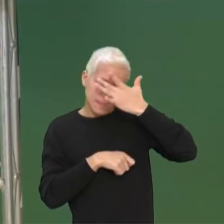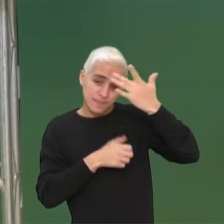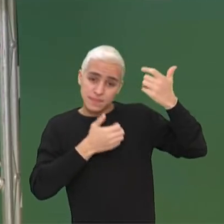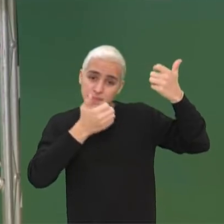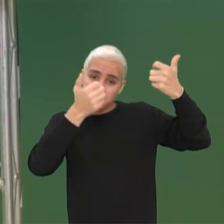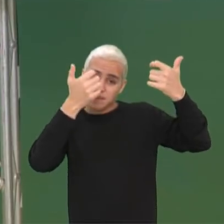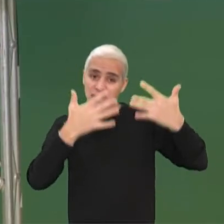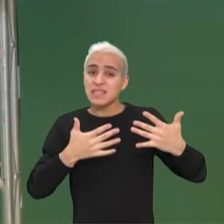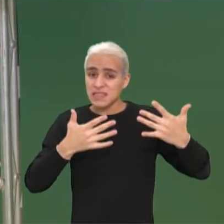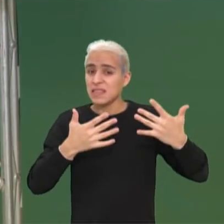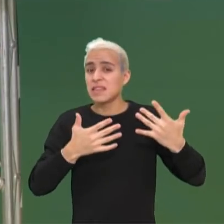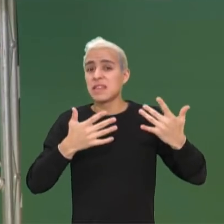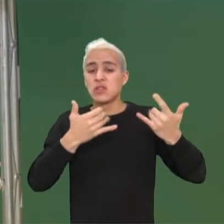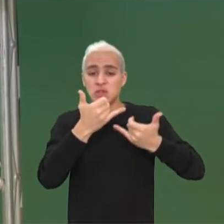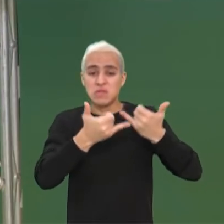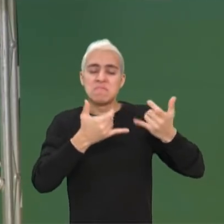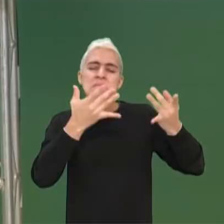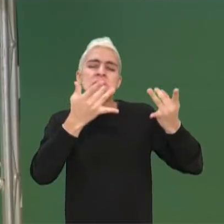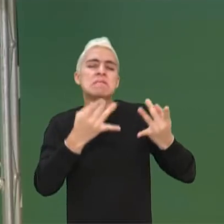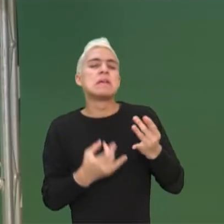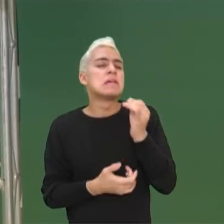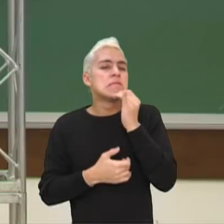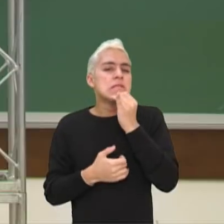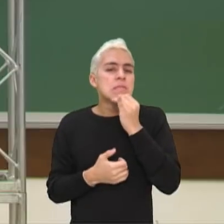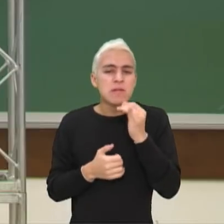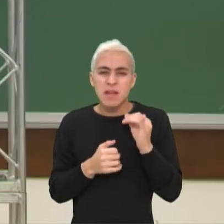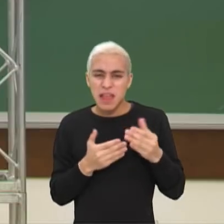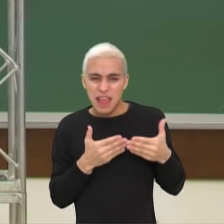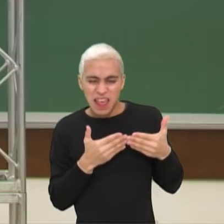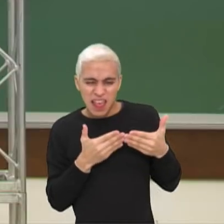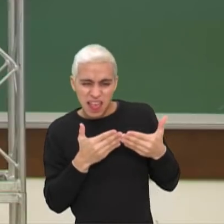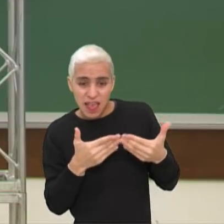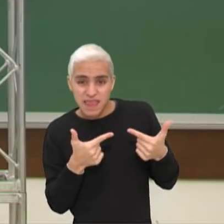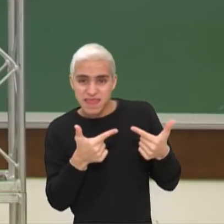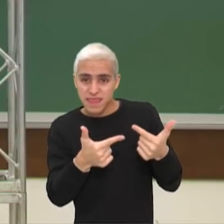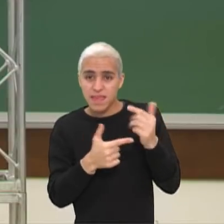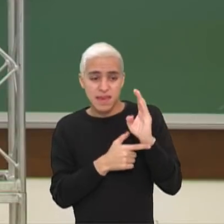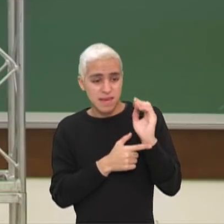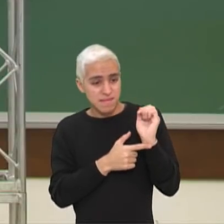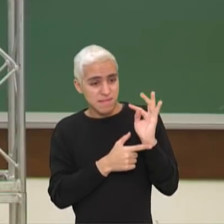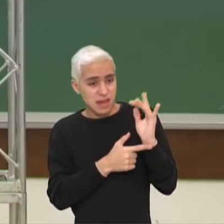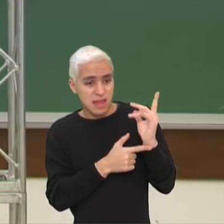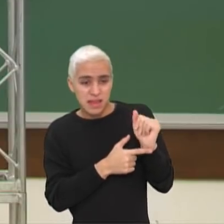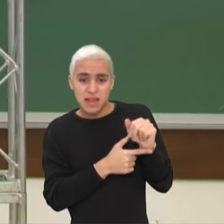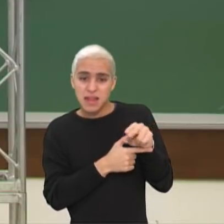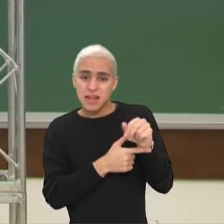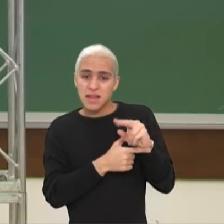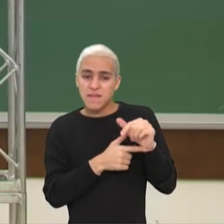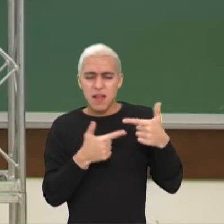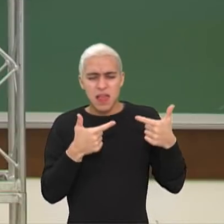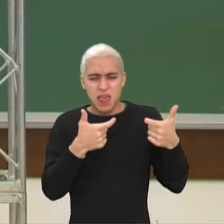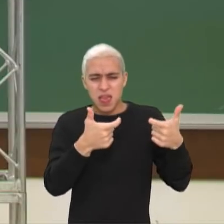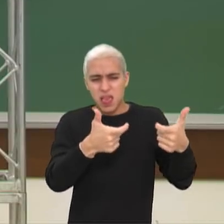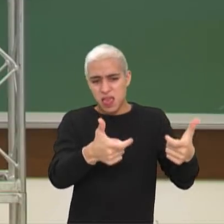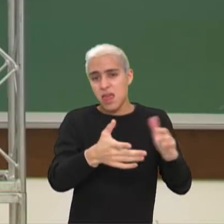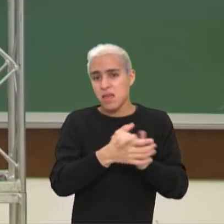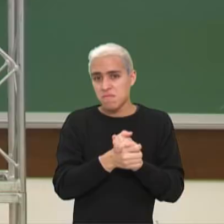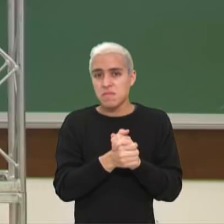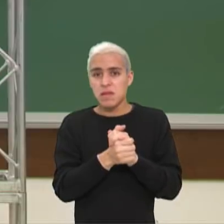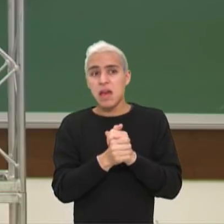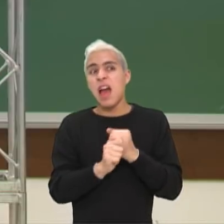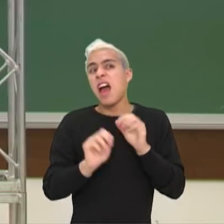jogos em grande detalhe, por exemplo, uma batalha naval. Então, o jogo simples, qualquer um pode jogar. O jogo que tem